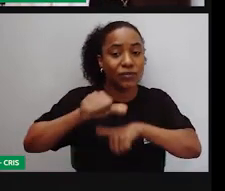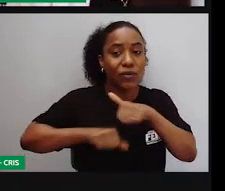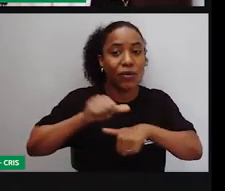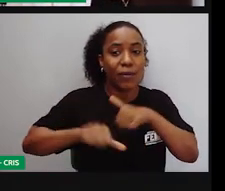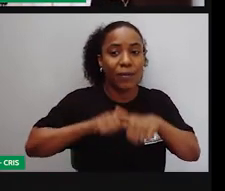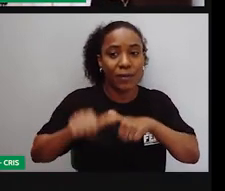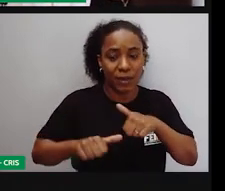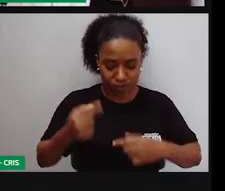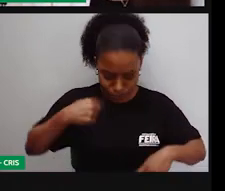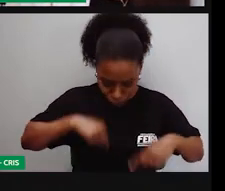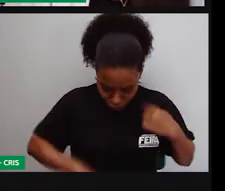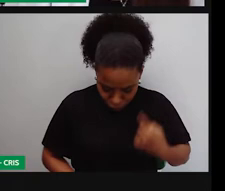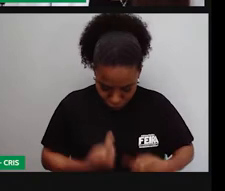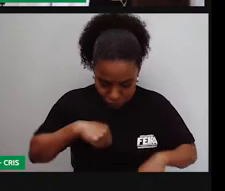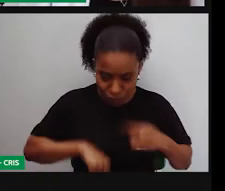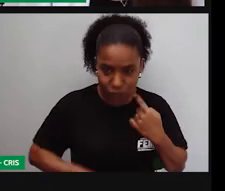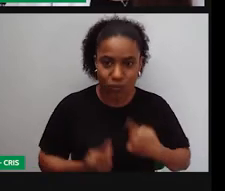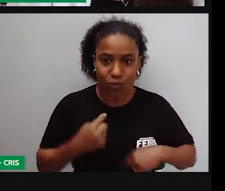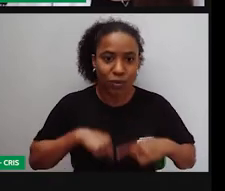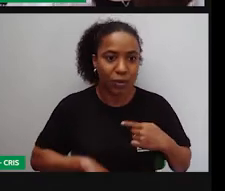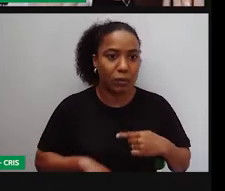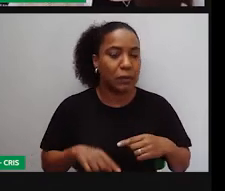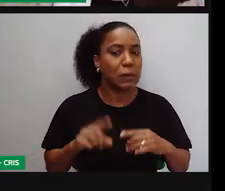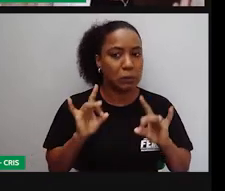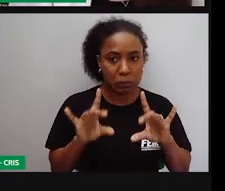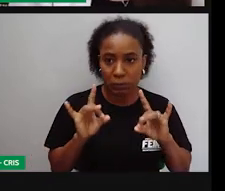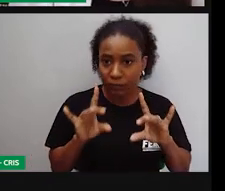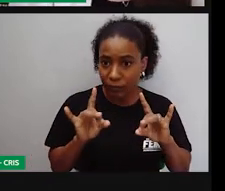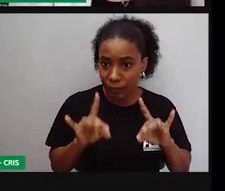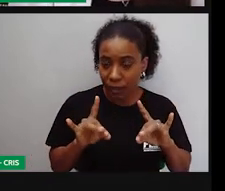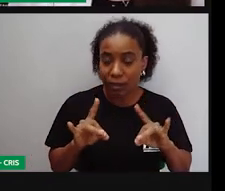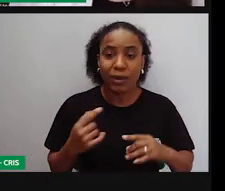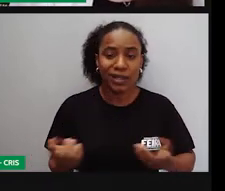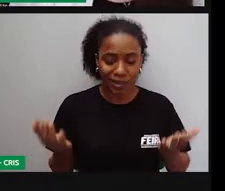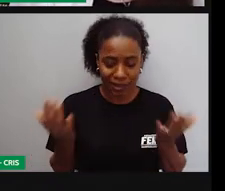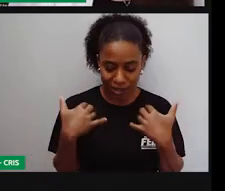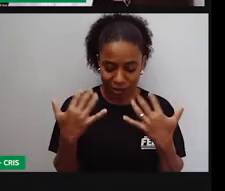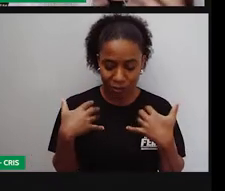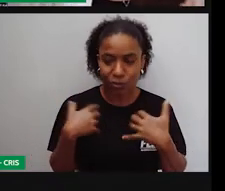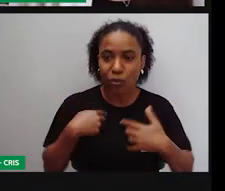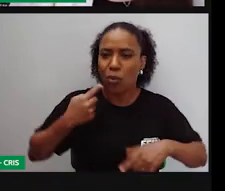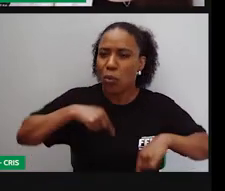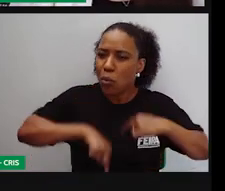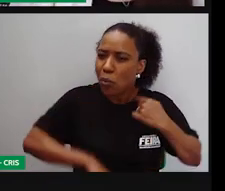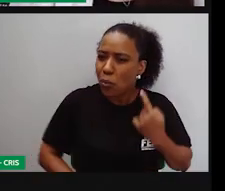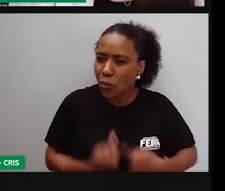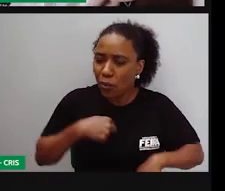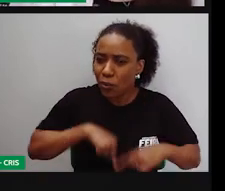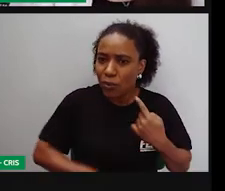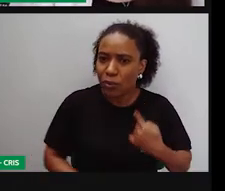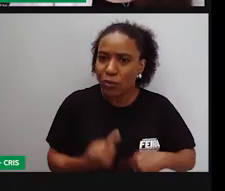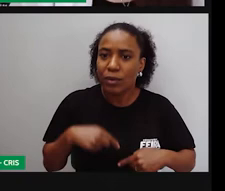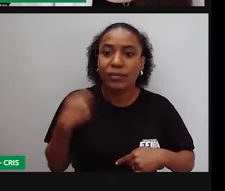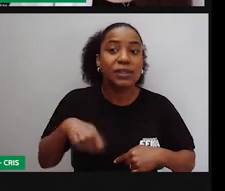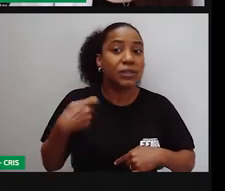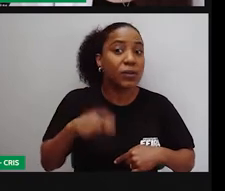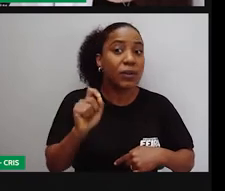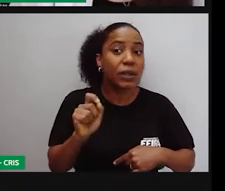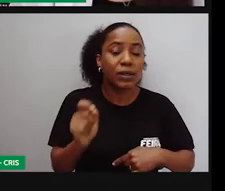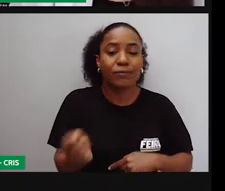mais complexas. E para que essas reações realmente ocorram, é necessário o consumo de